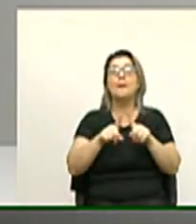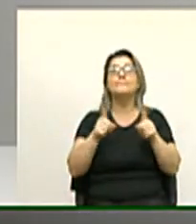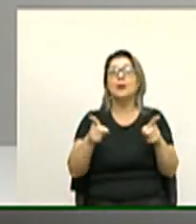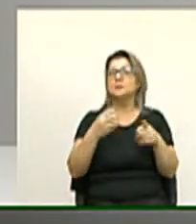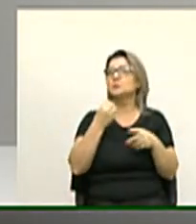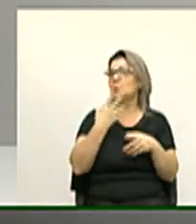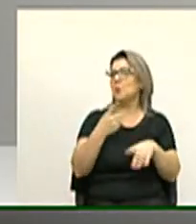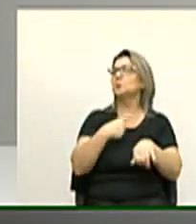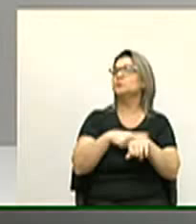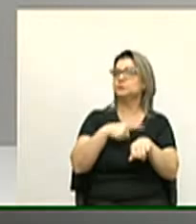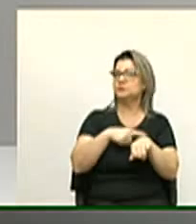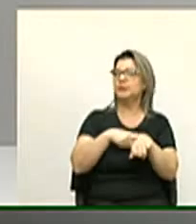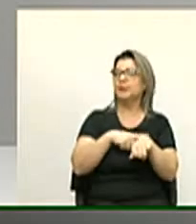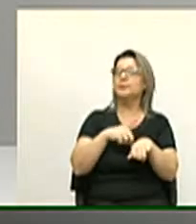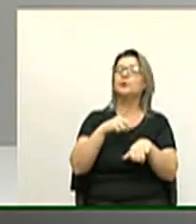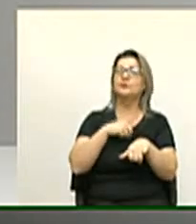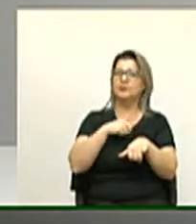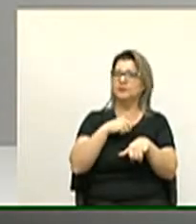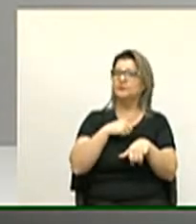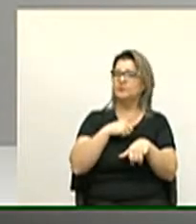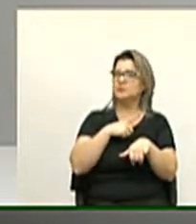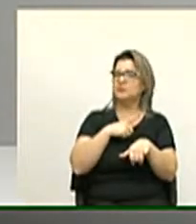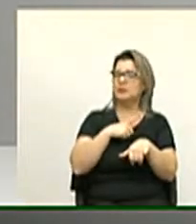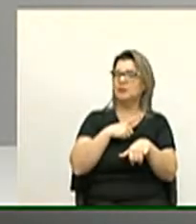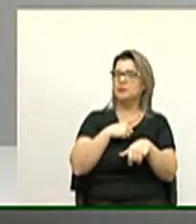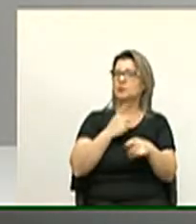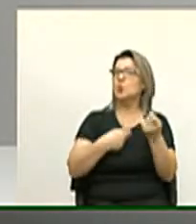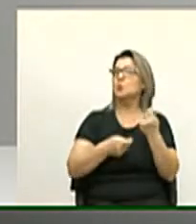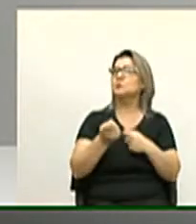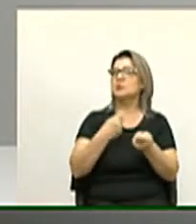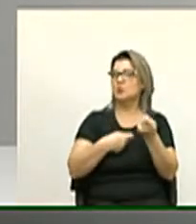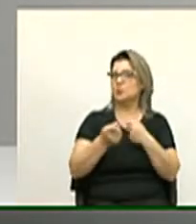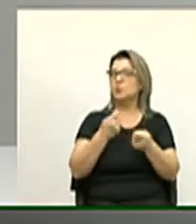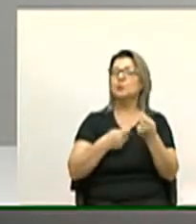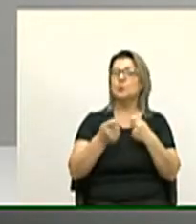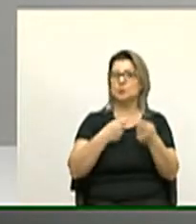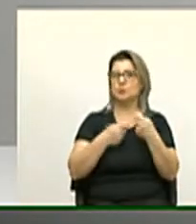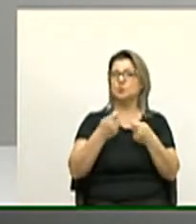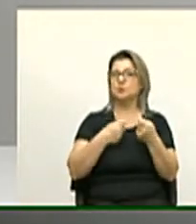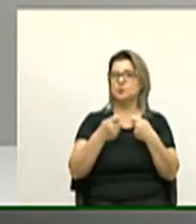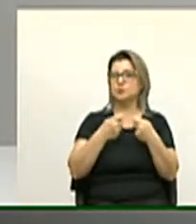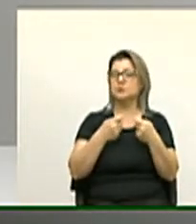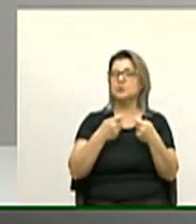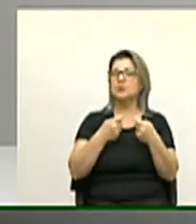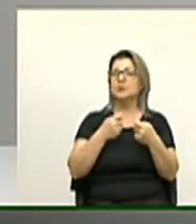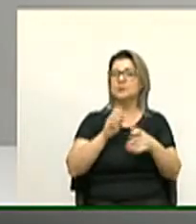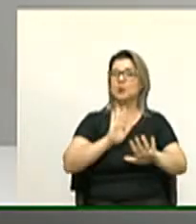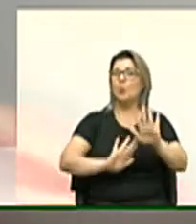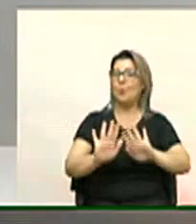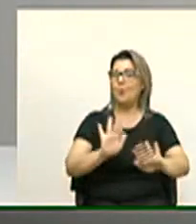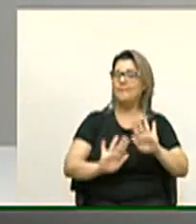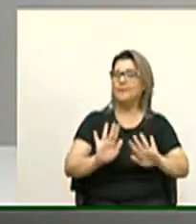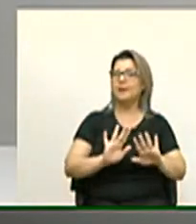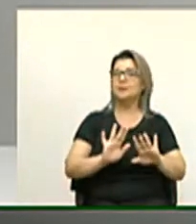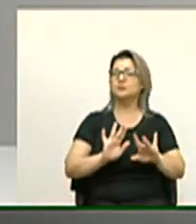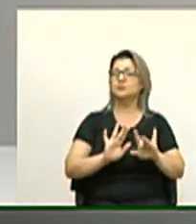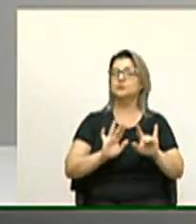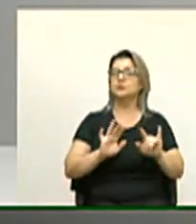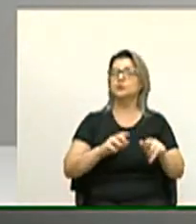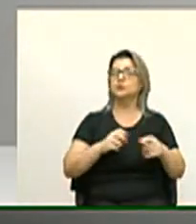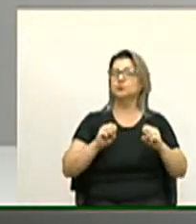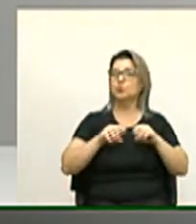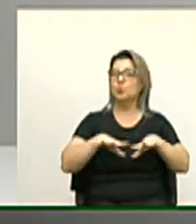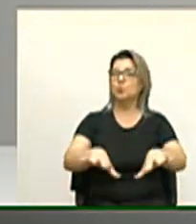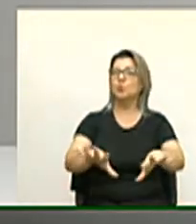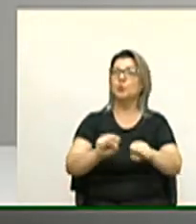haver aplicação desses recursos, porque o combate ao coronavírus e aos efeitos do coronavírus na saúde